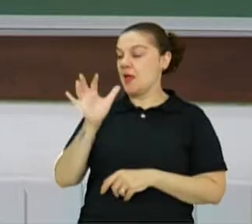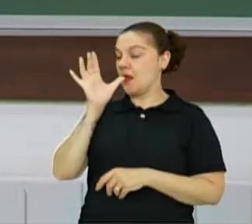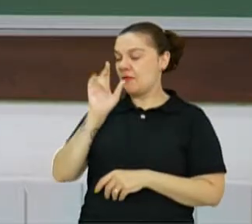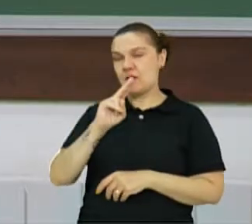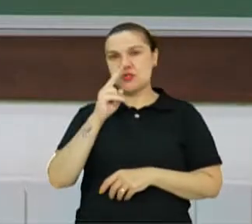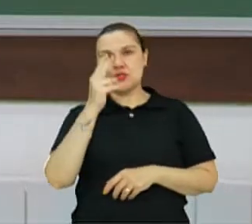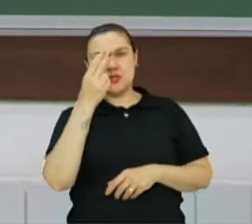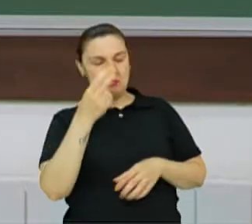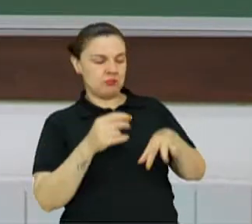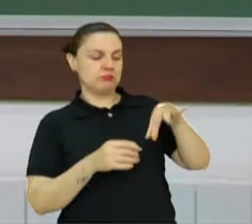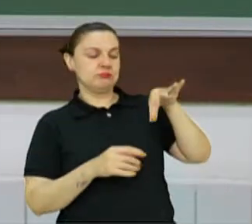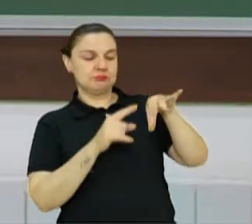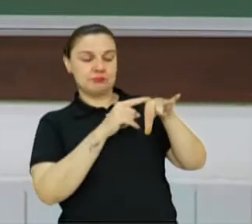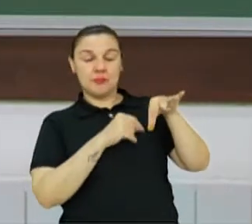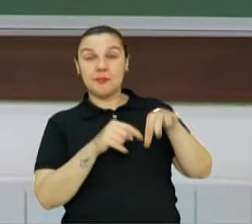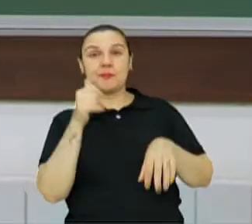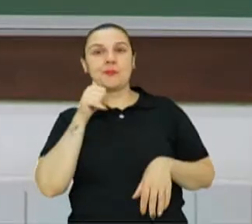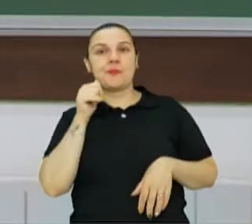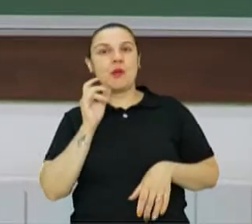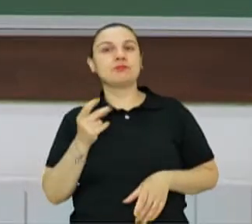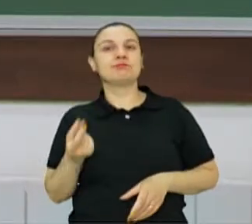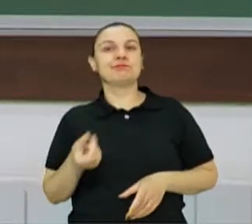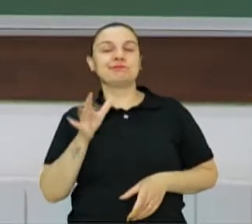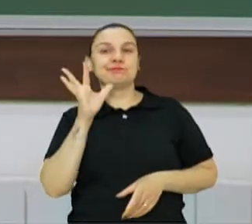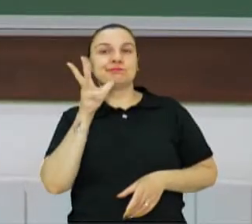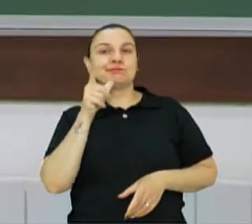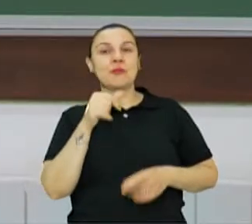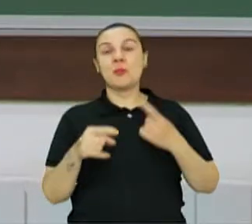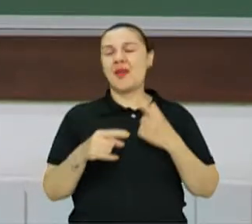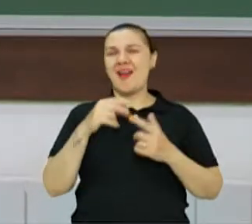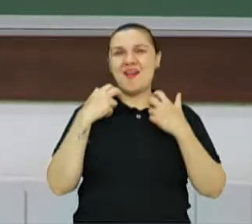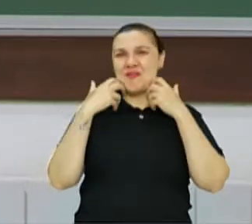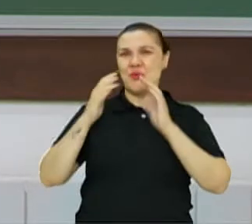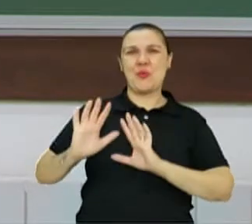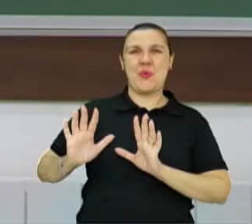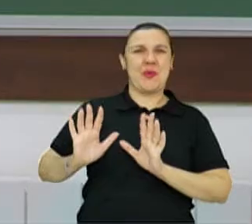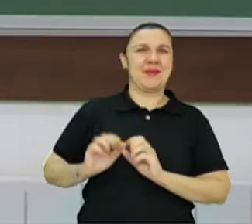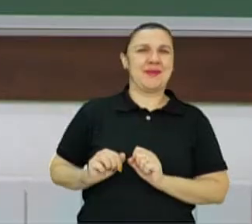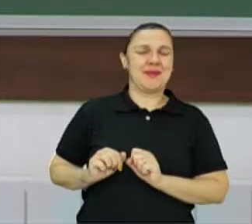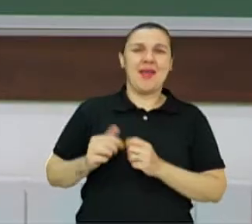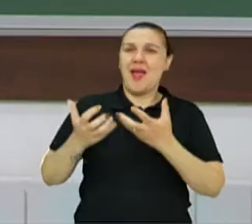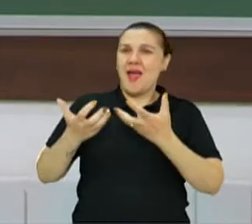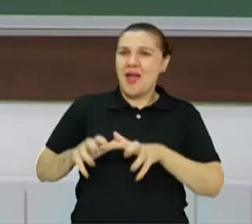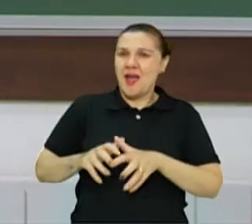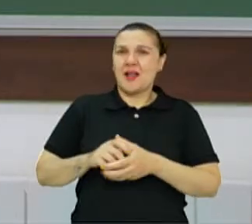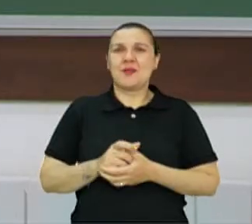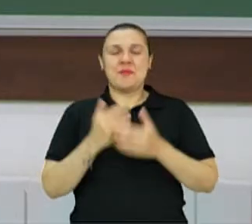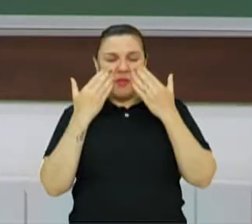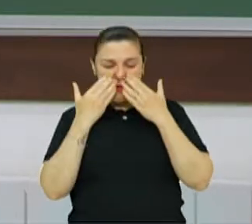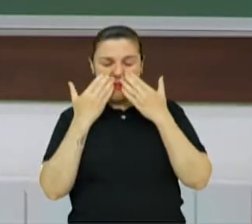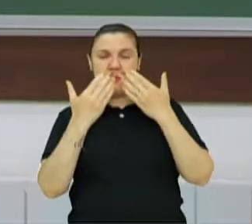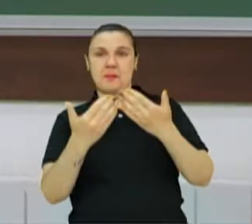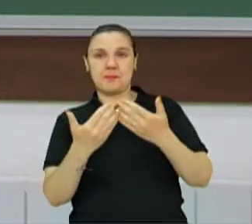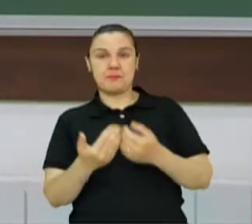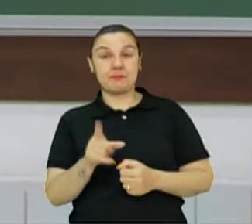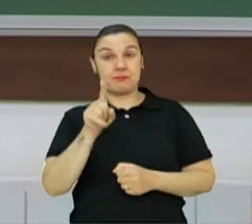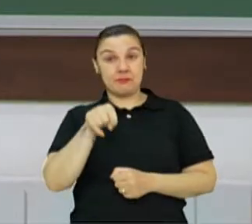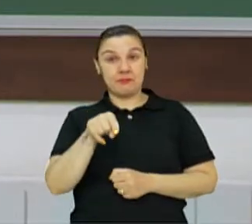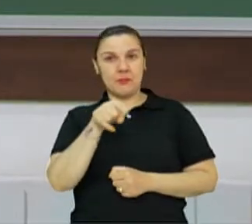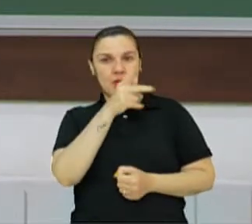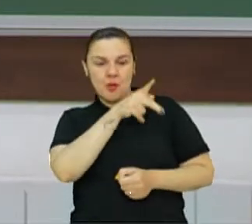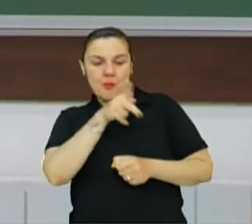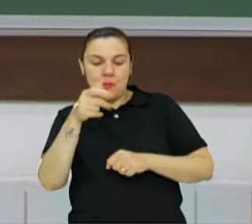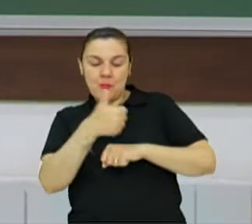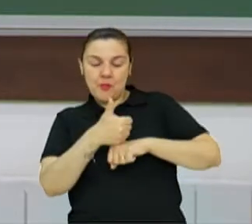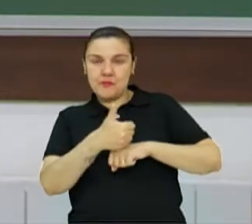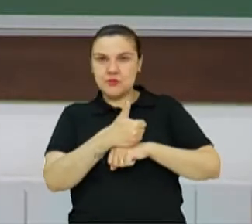né, muitas pessoas demoram a procurar ajuda médica por vergonha, né, porque não querem se expor. O profissional,